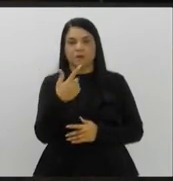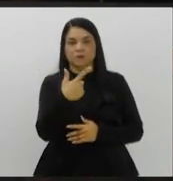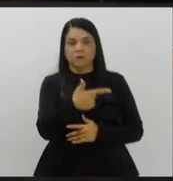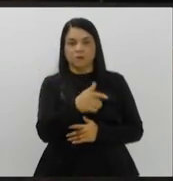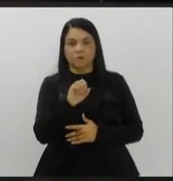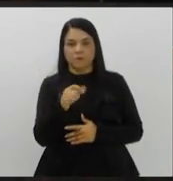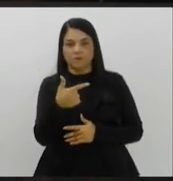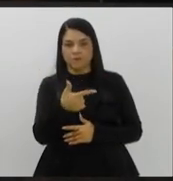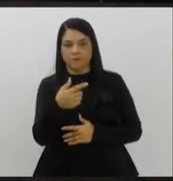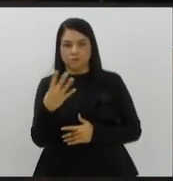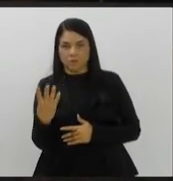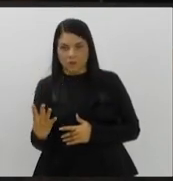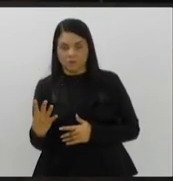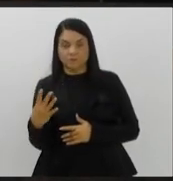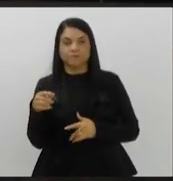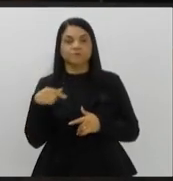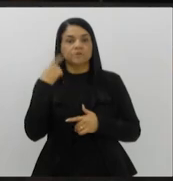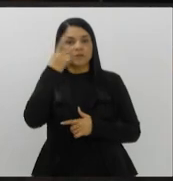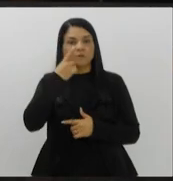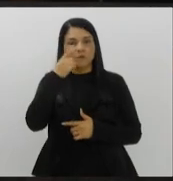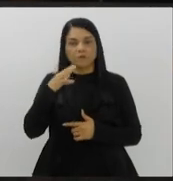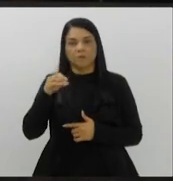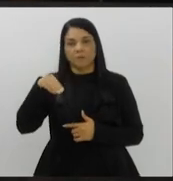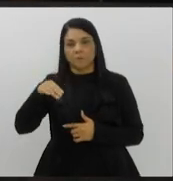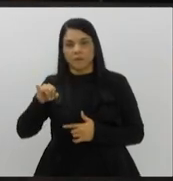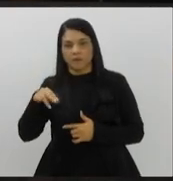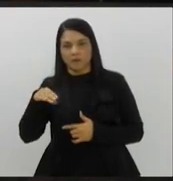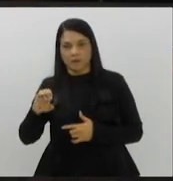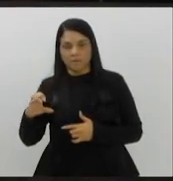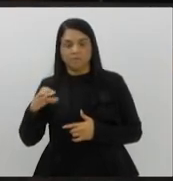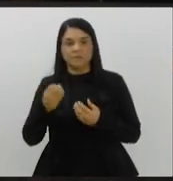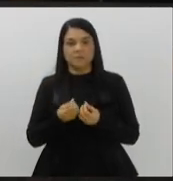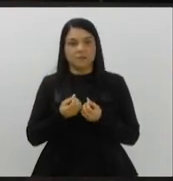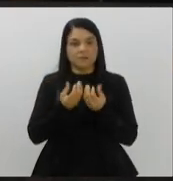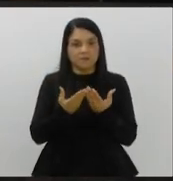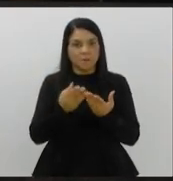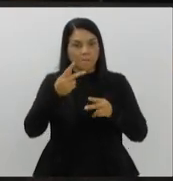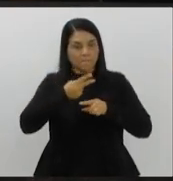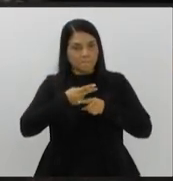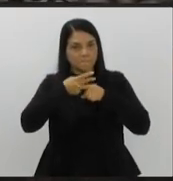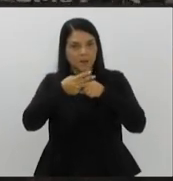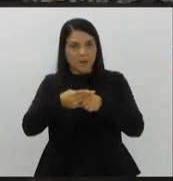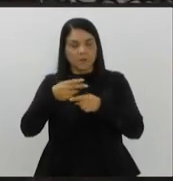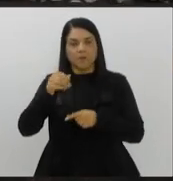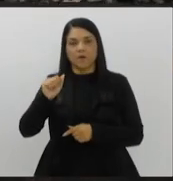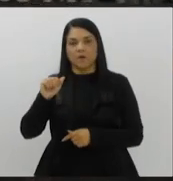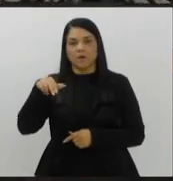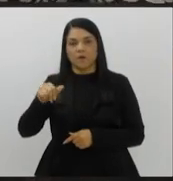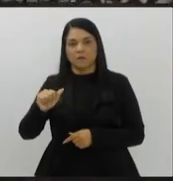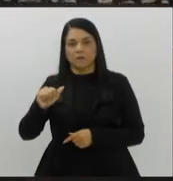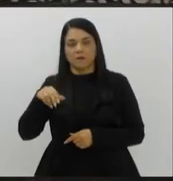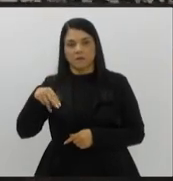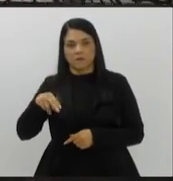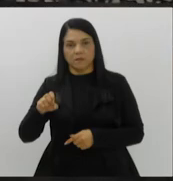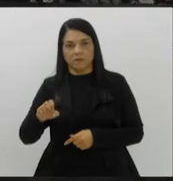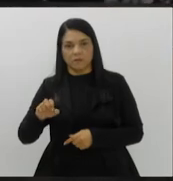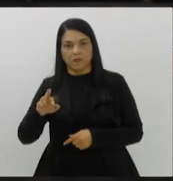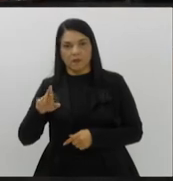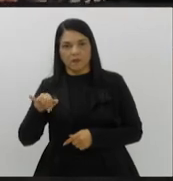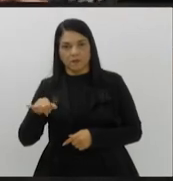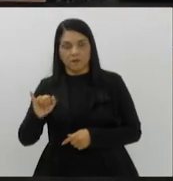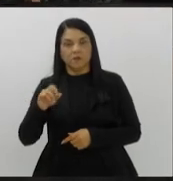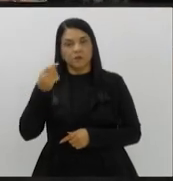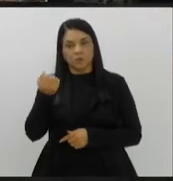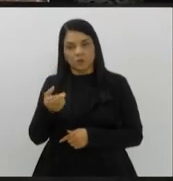642, de 24, de autoria do deputado Carlos Mink, que concede o prêmio Ana Nery da Saúde ao doutor, a